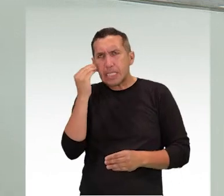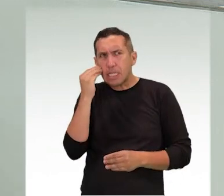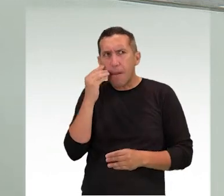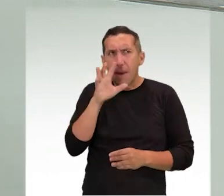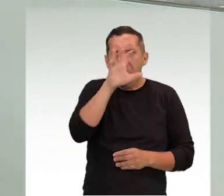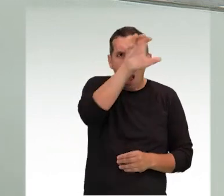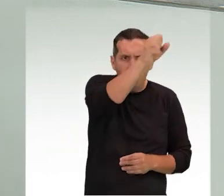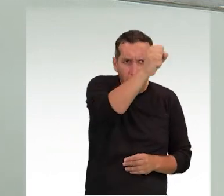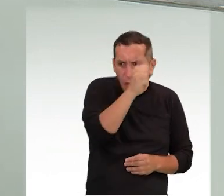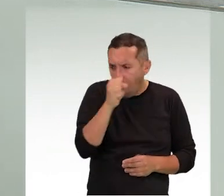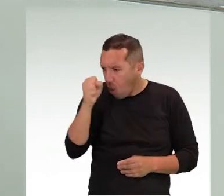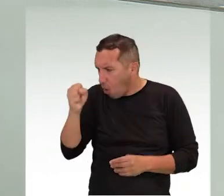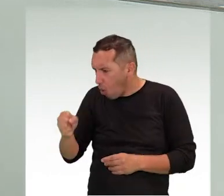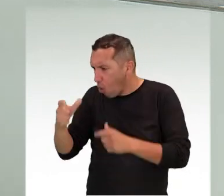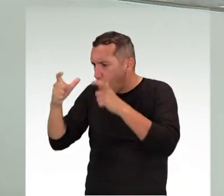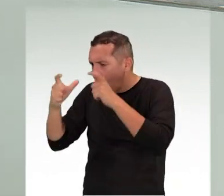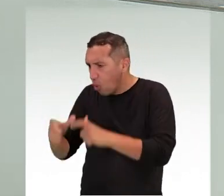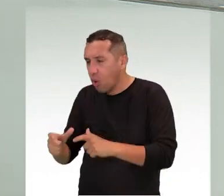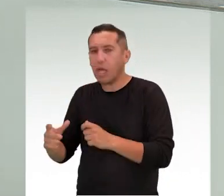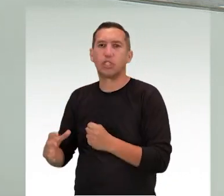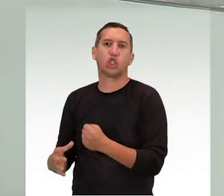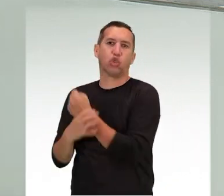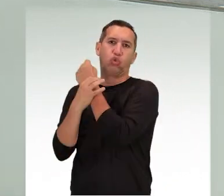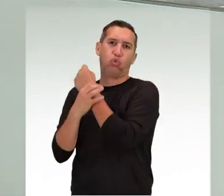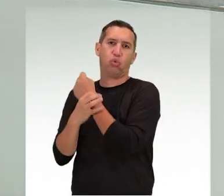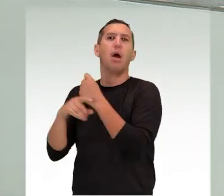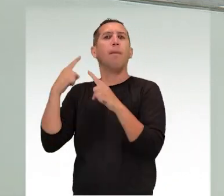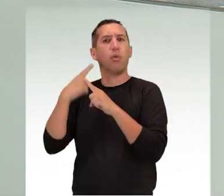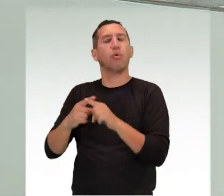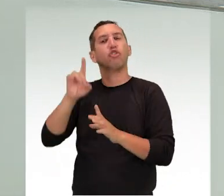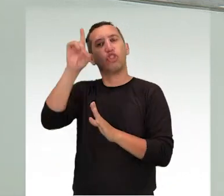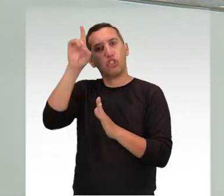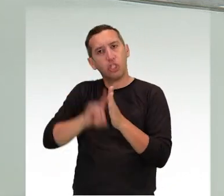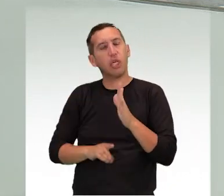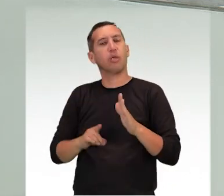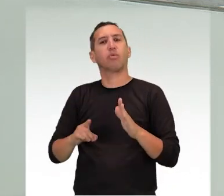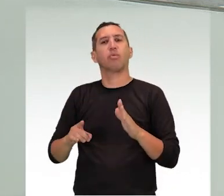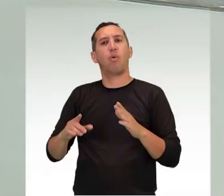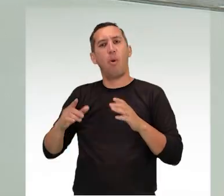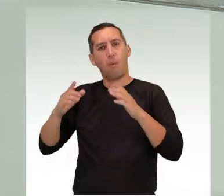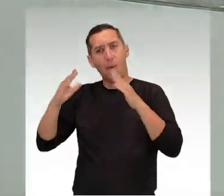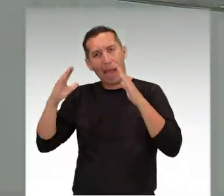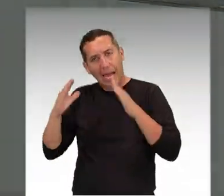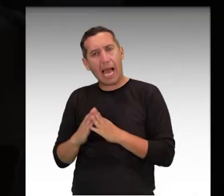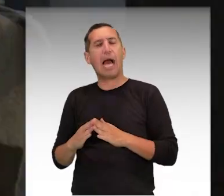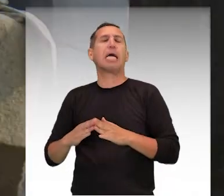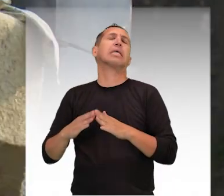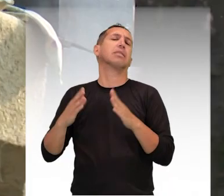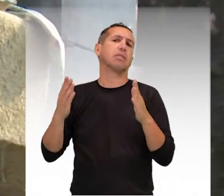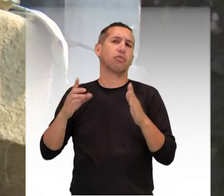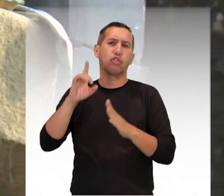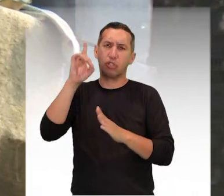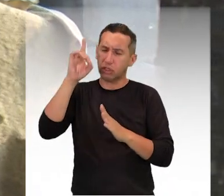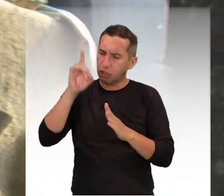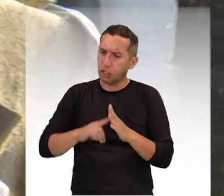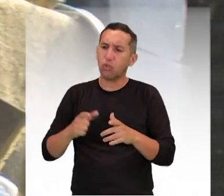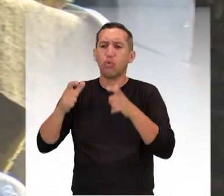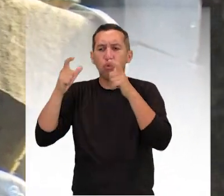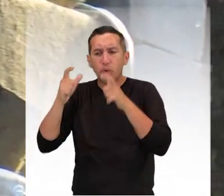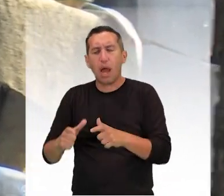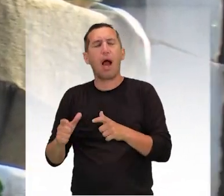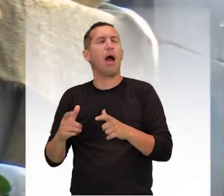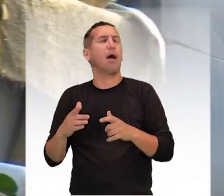garanta o reassentamento delas. Nós estamos diante da efetivação do direito à moradia adequada dessas famílias